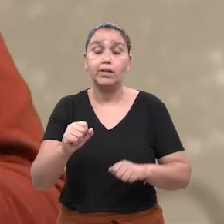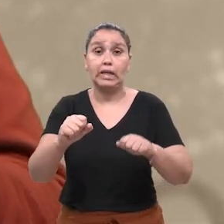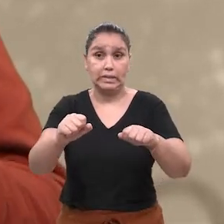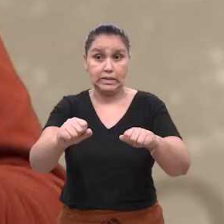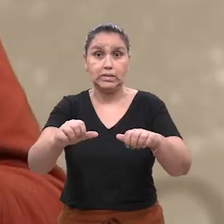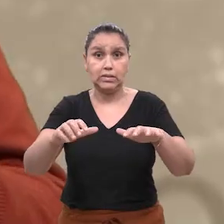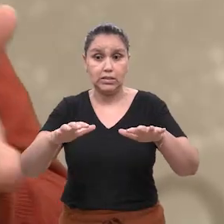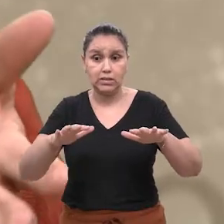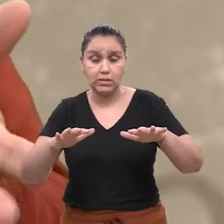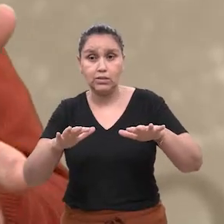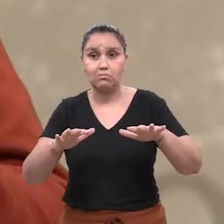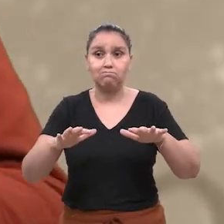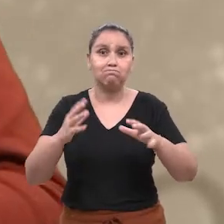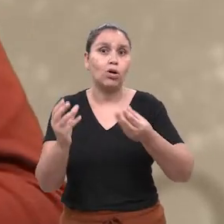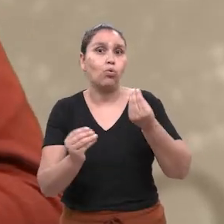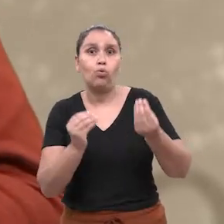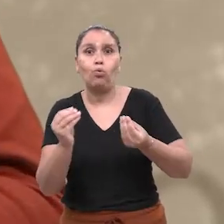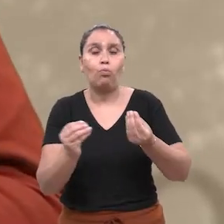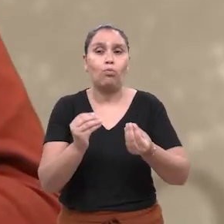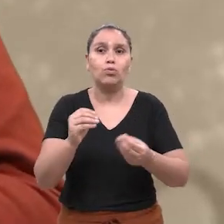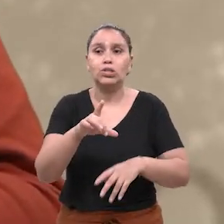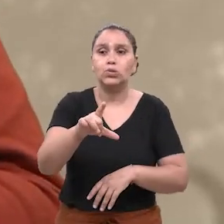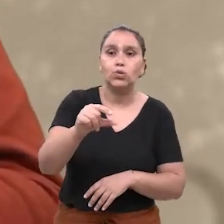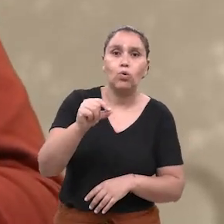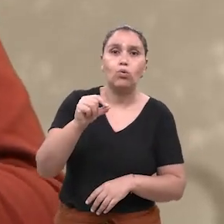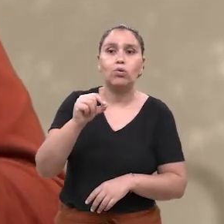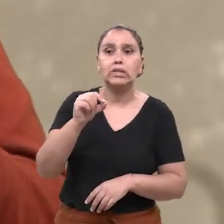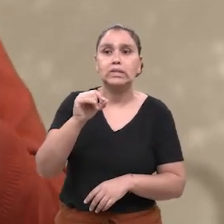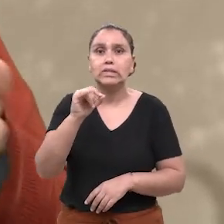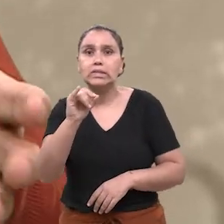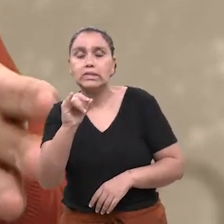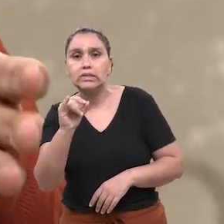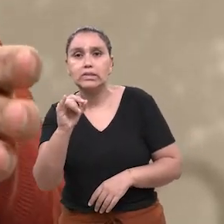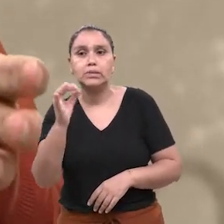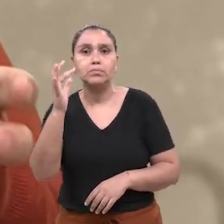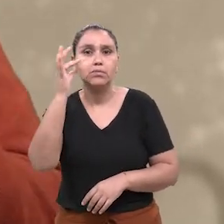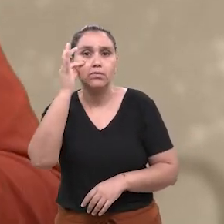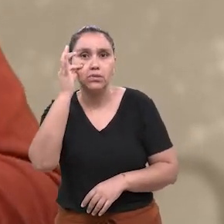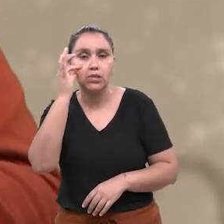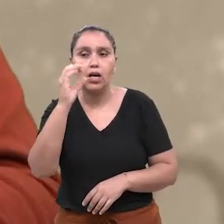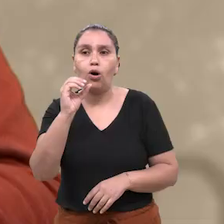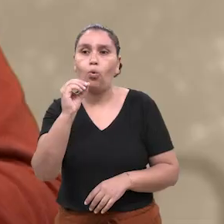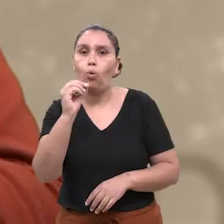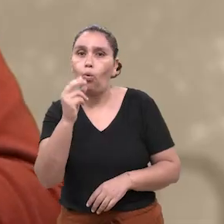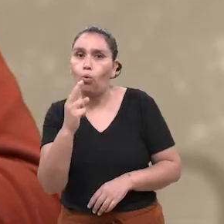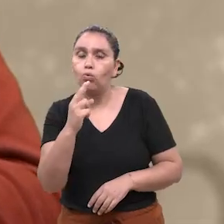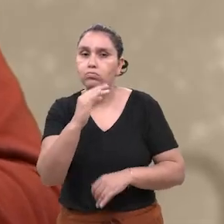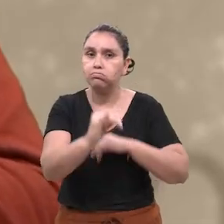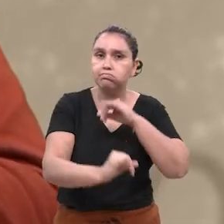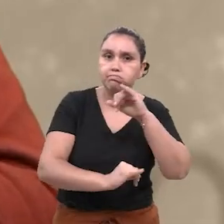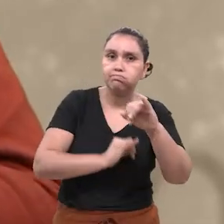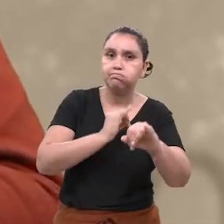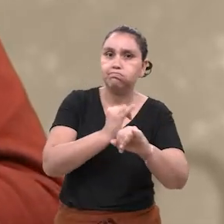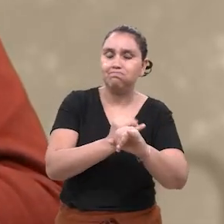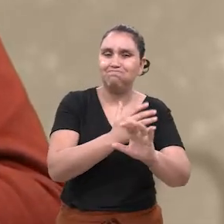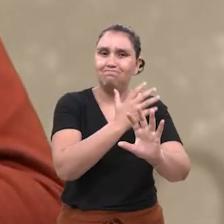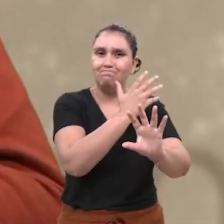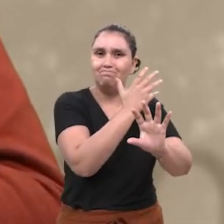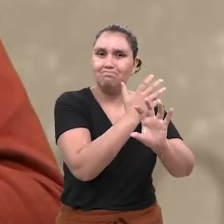as nossas sessões que teríamos que decidir, né, se elas seriam presenciais ou seriam online.